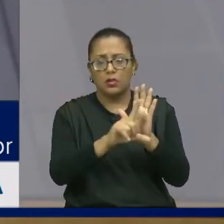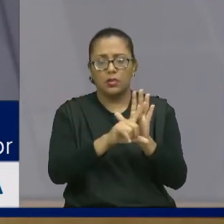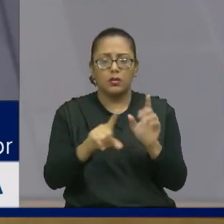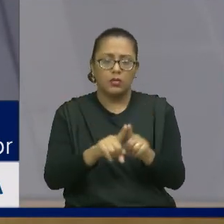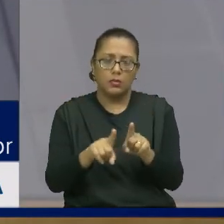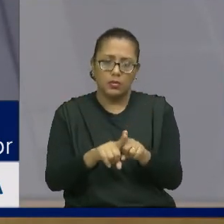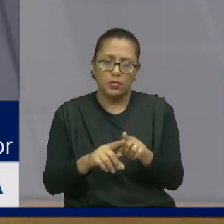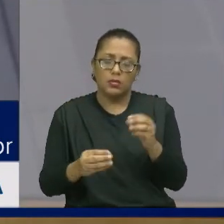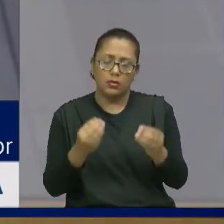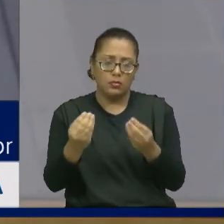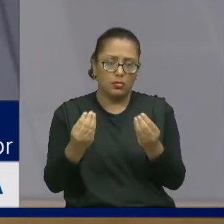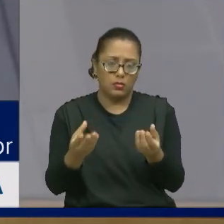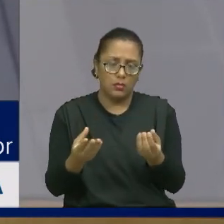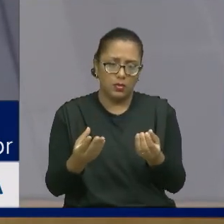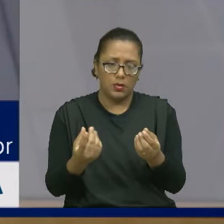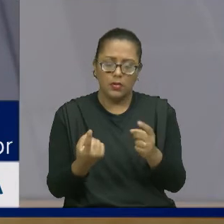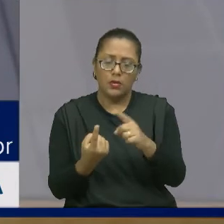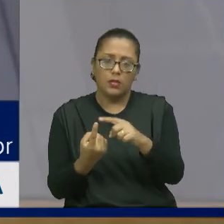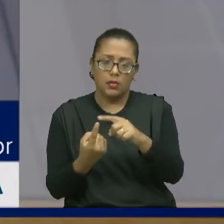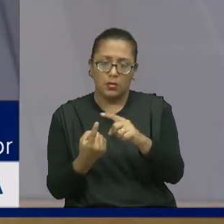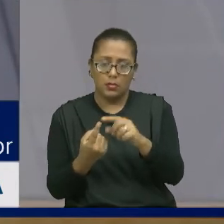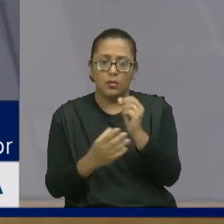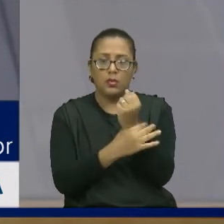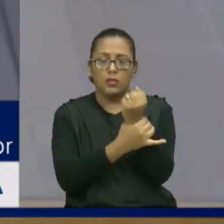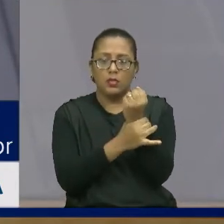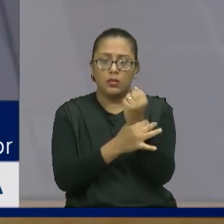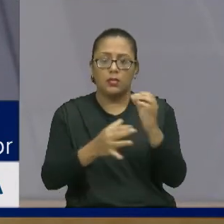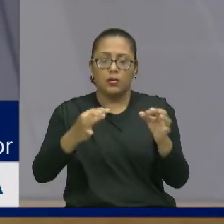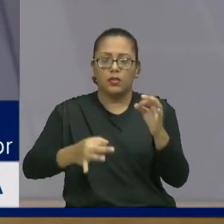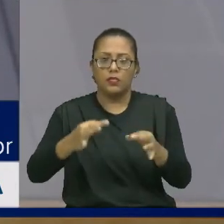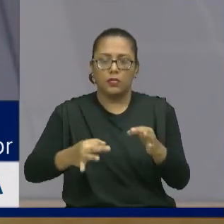forma. Primeiro, maior segurança jurídica